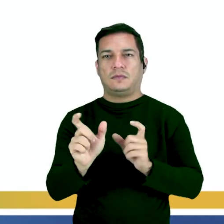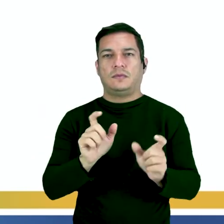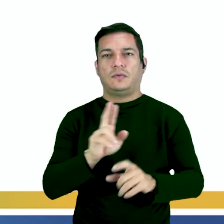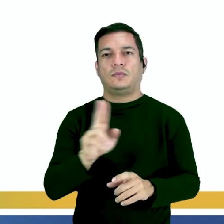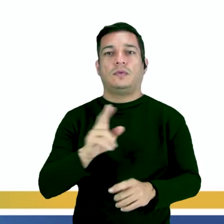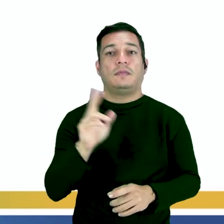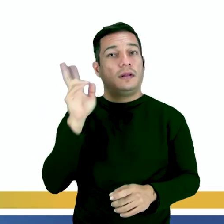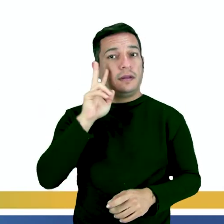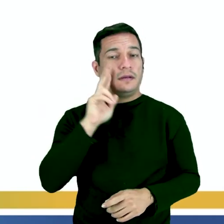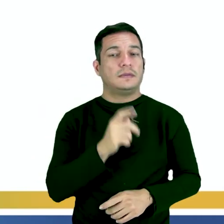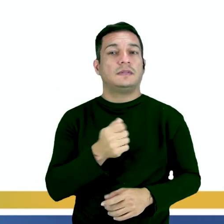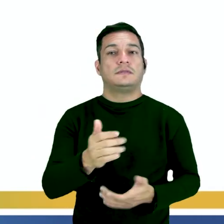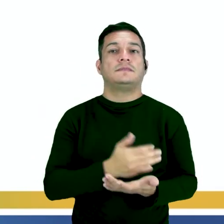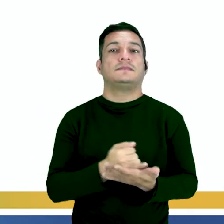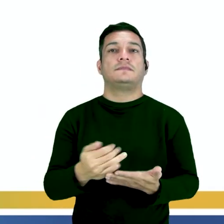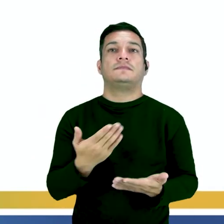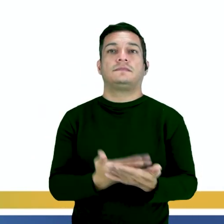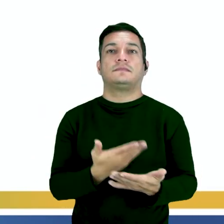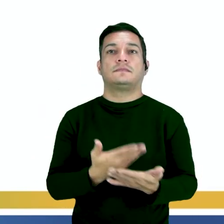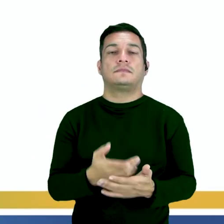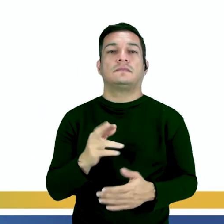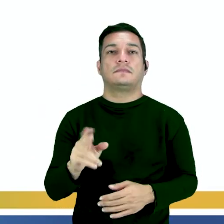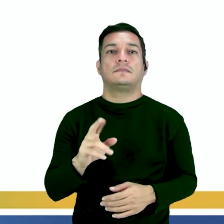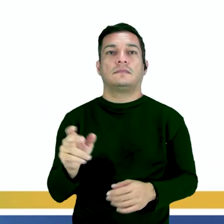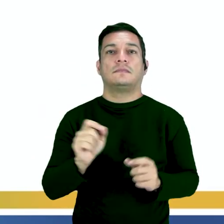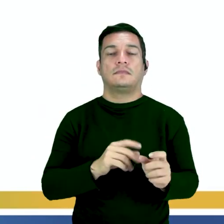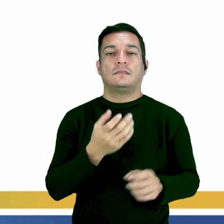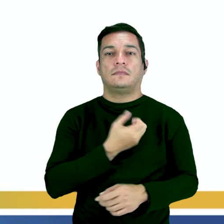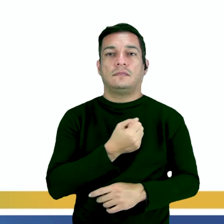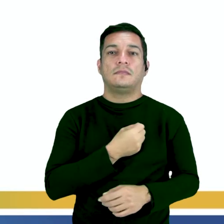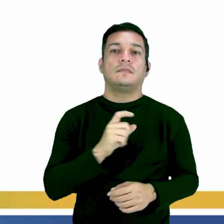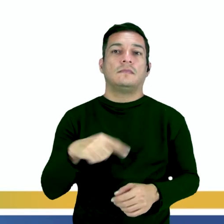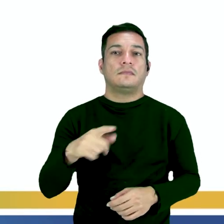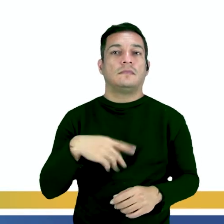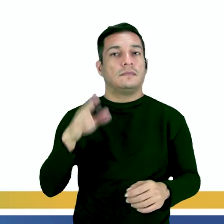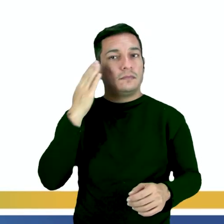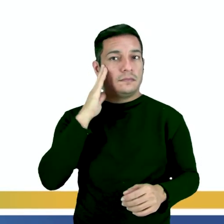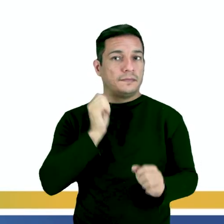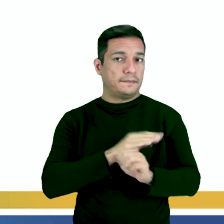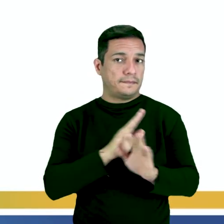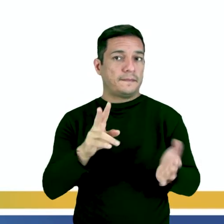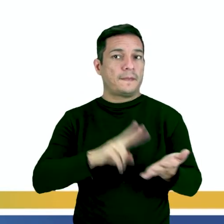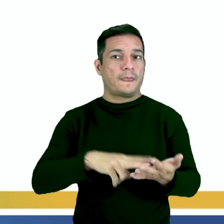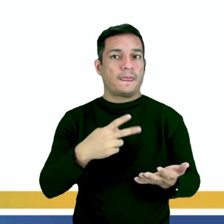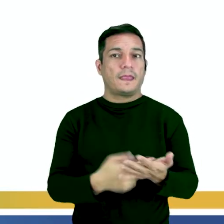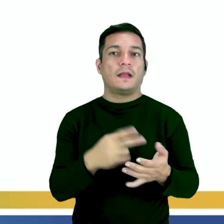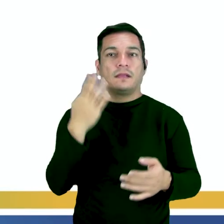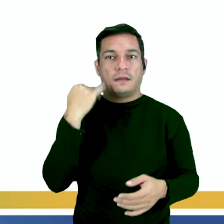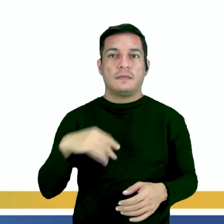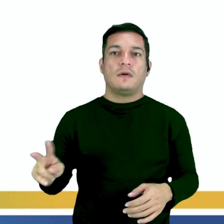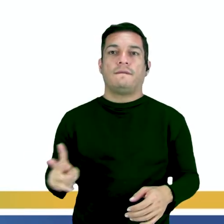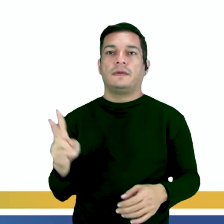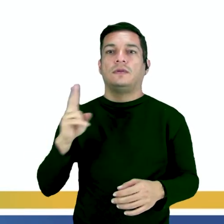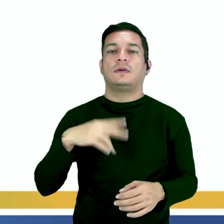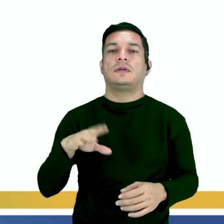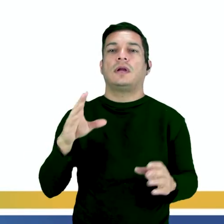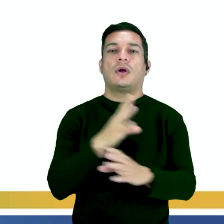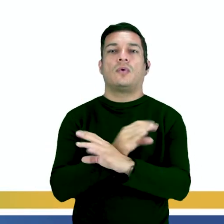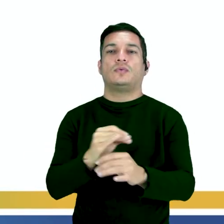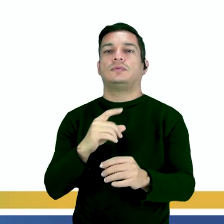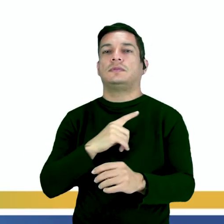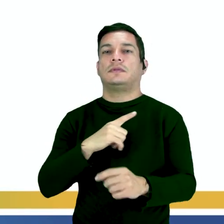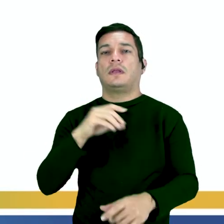lembrem da dica do início da aula. Não é apenas numerar, é você interpretar, saber o valor que aquela conjunção